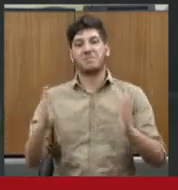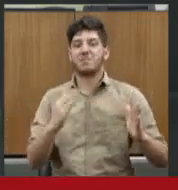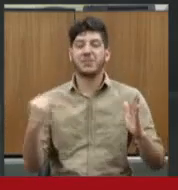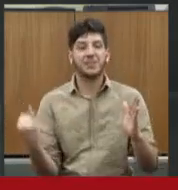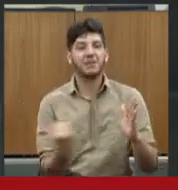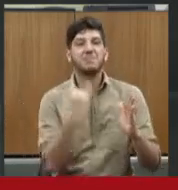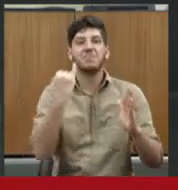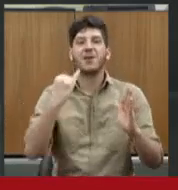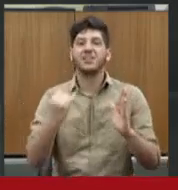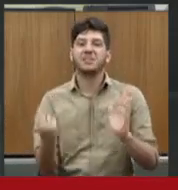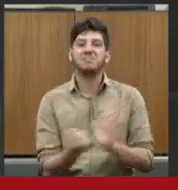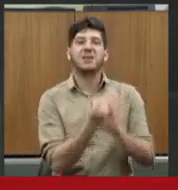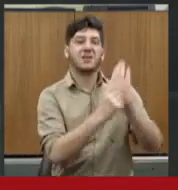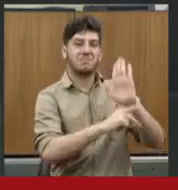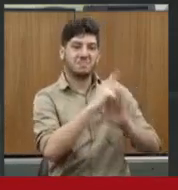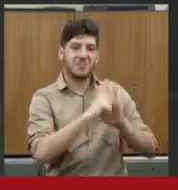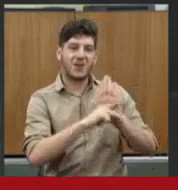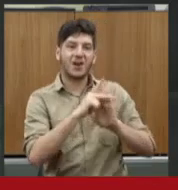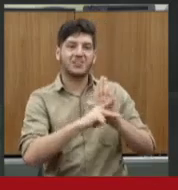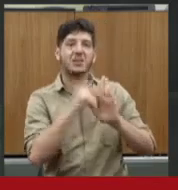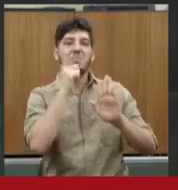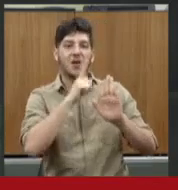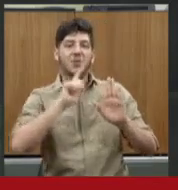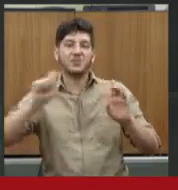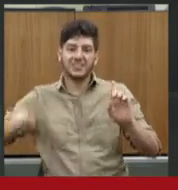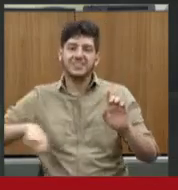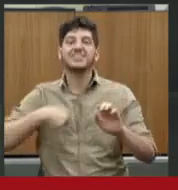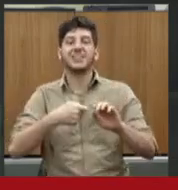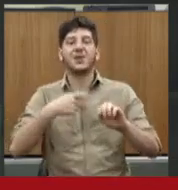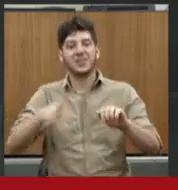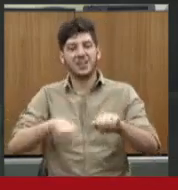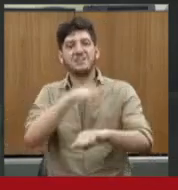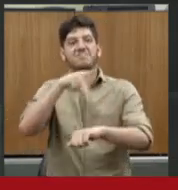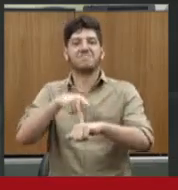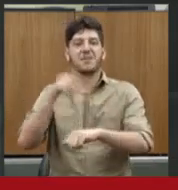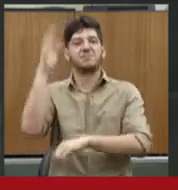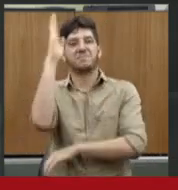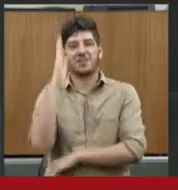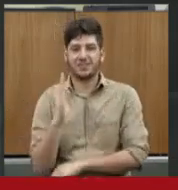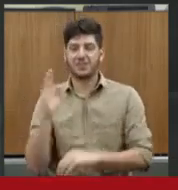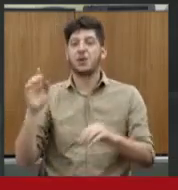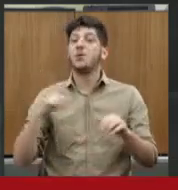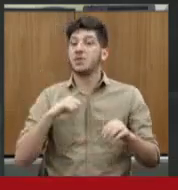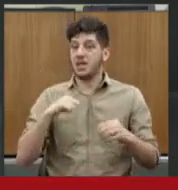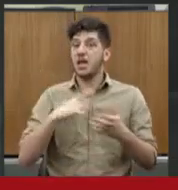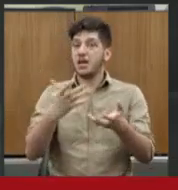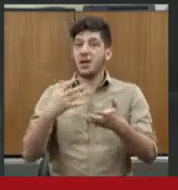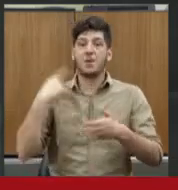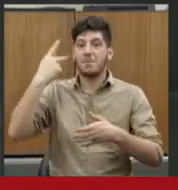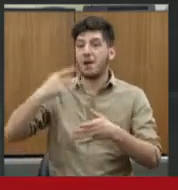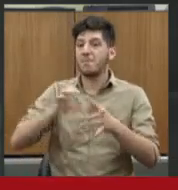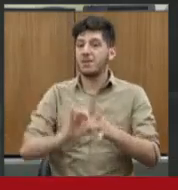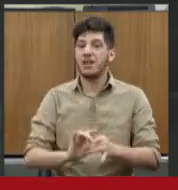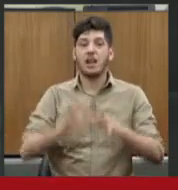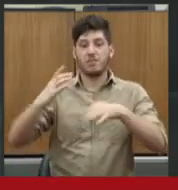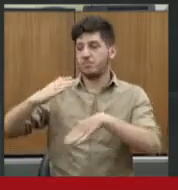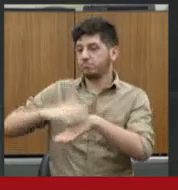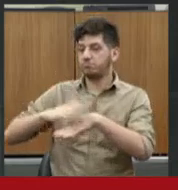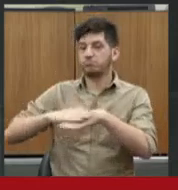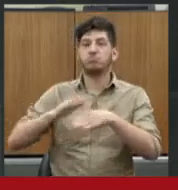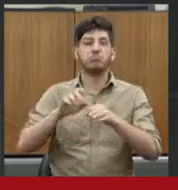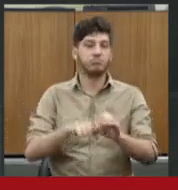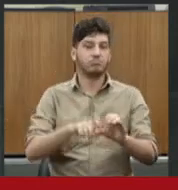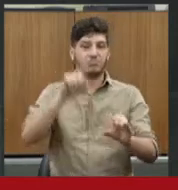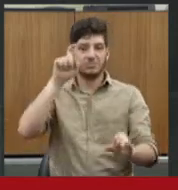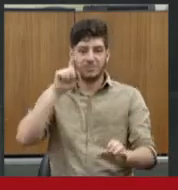de um projeto de país. O modelo proposto pelos constituintes foi o de um parlamento livre, altivo e independente.